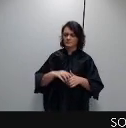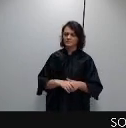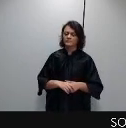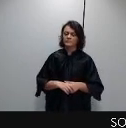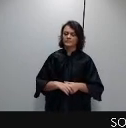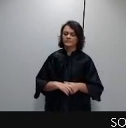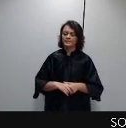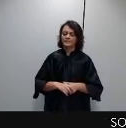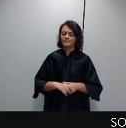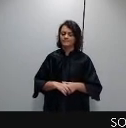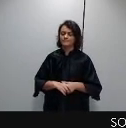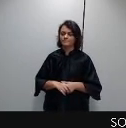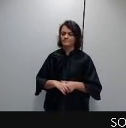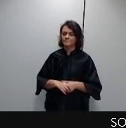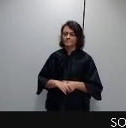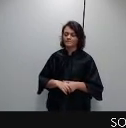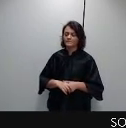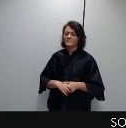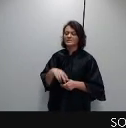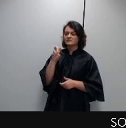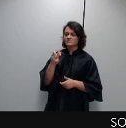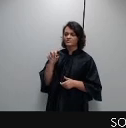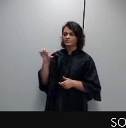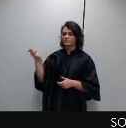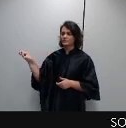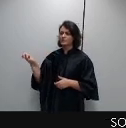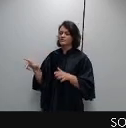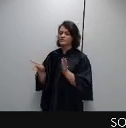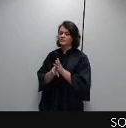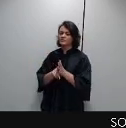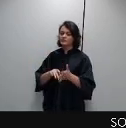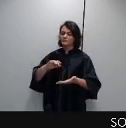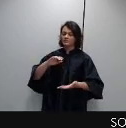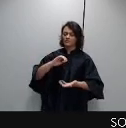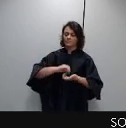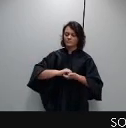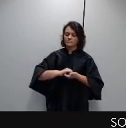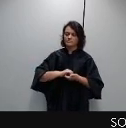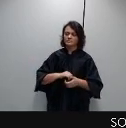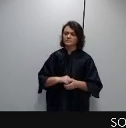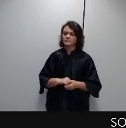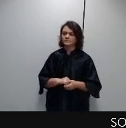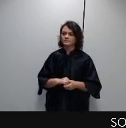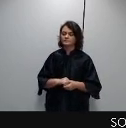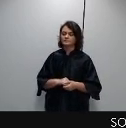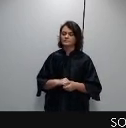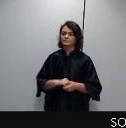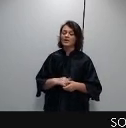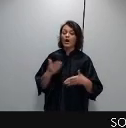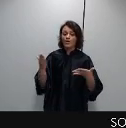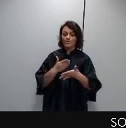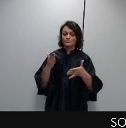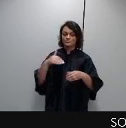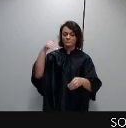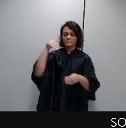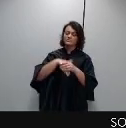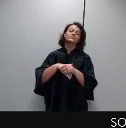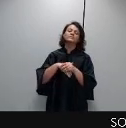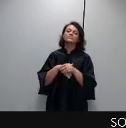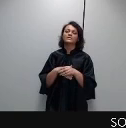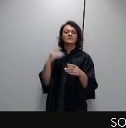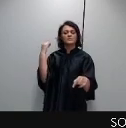vermelho 599 da corte e hoje mesmo tá fazendo um voto contra essas